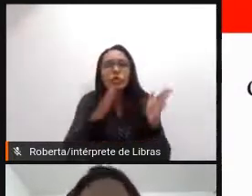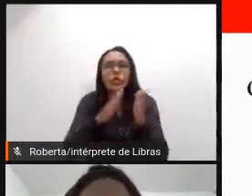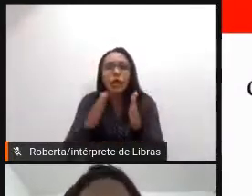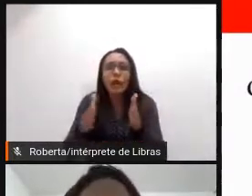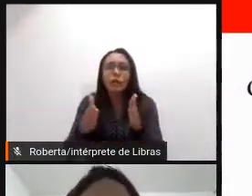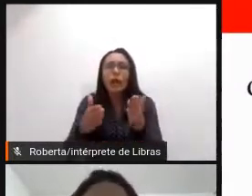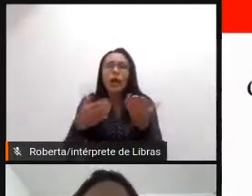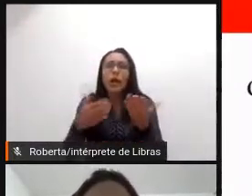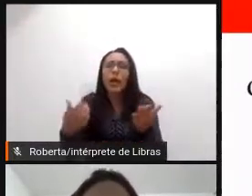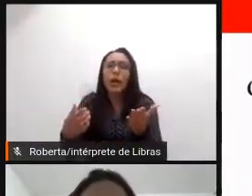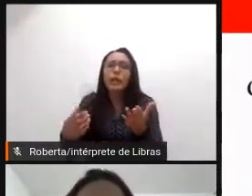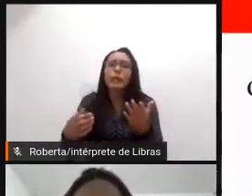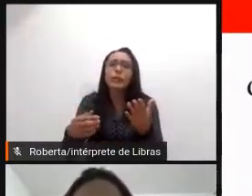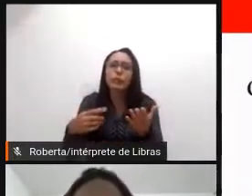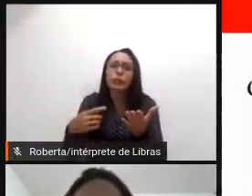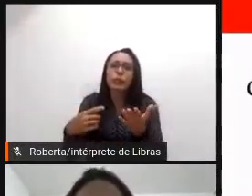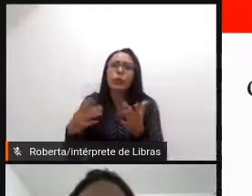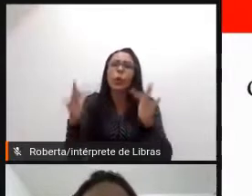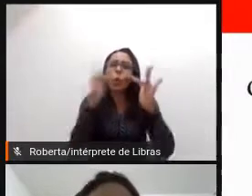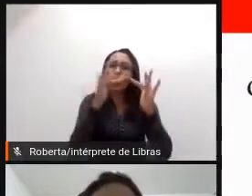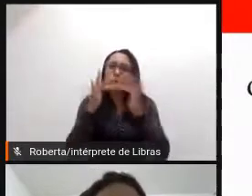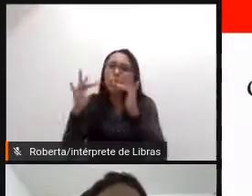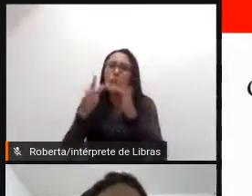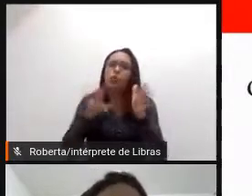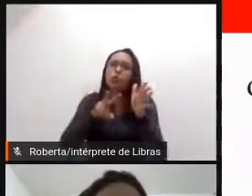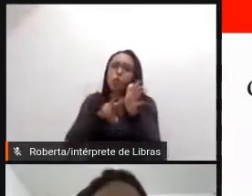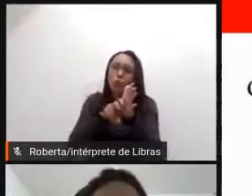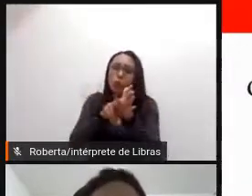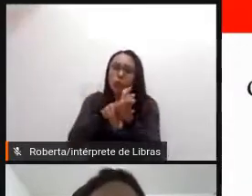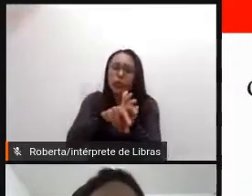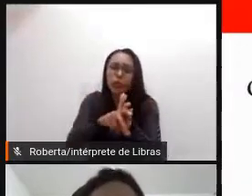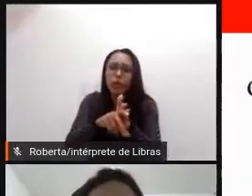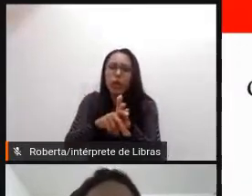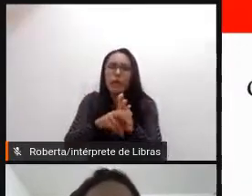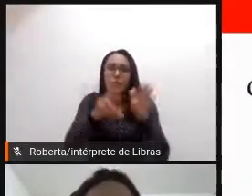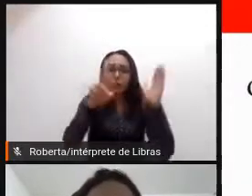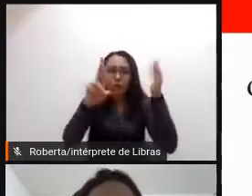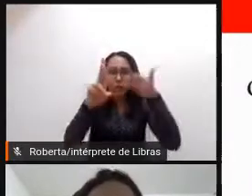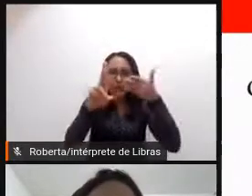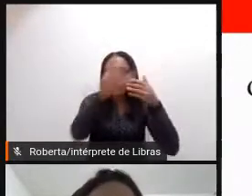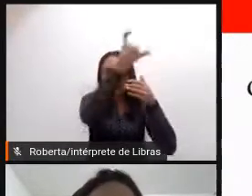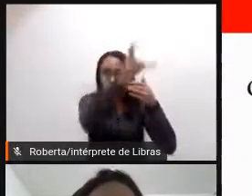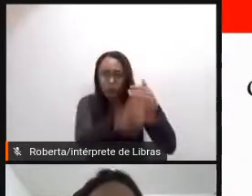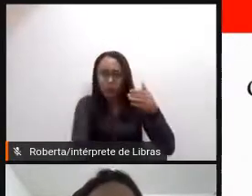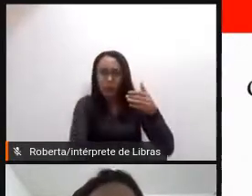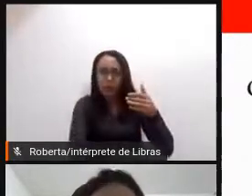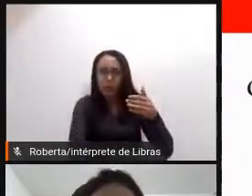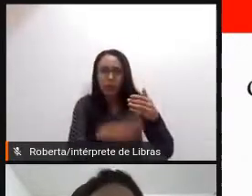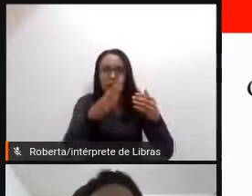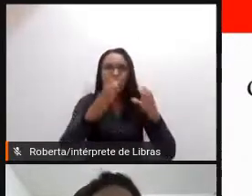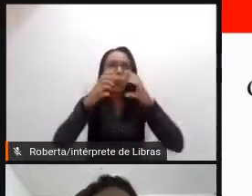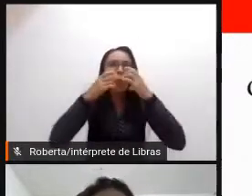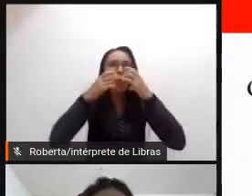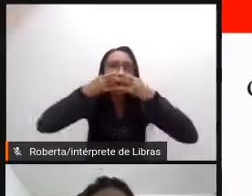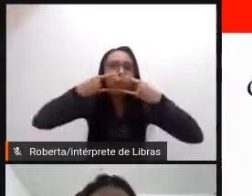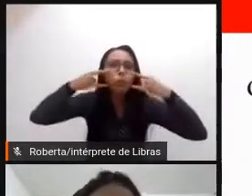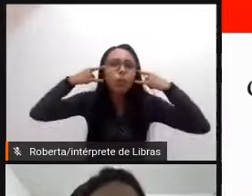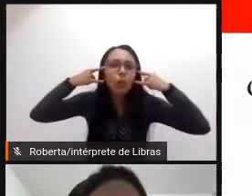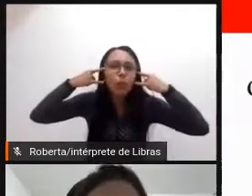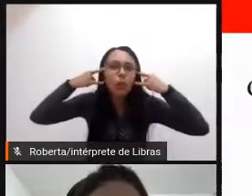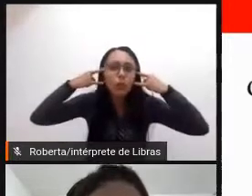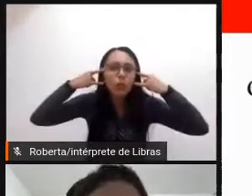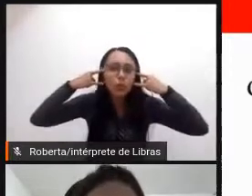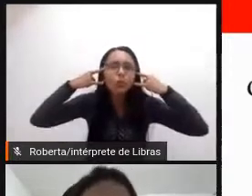com o vírus, sendo representado aqui por esse indivíduo, esse bonequinho que está com um lenço na boca,